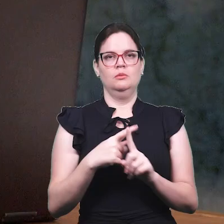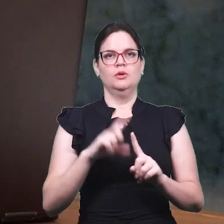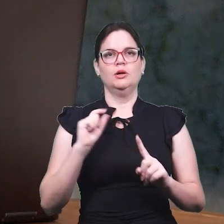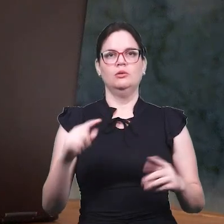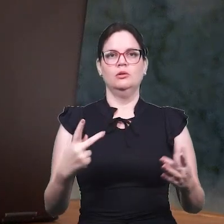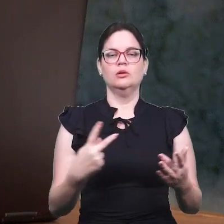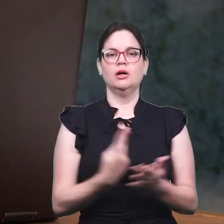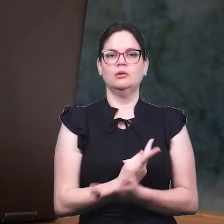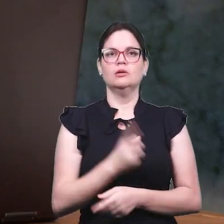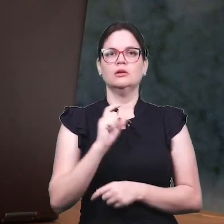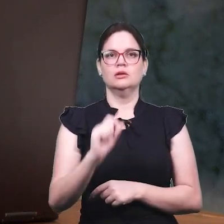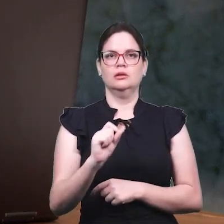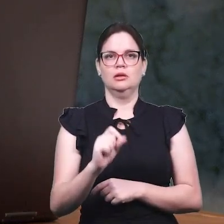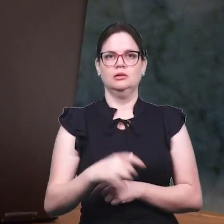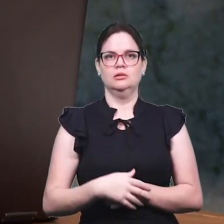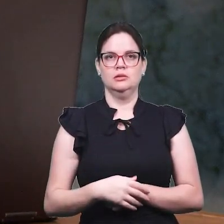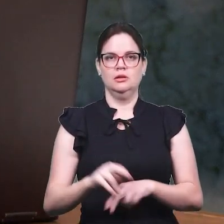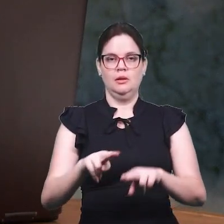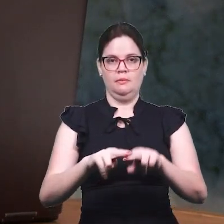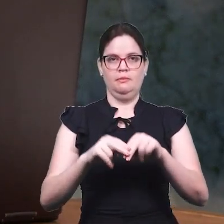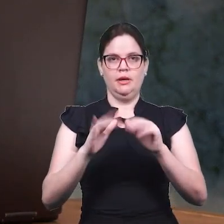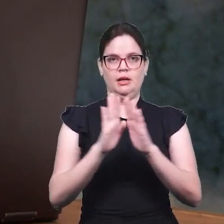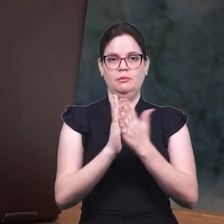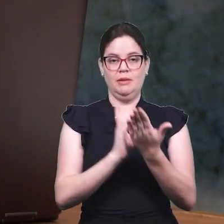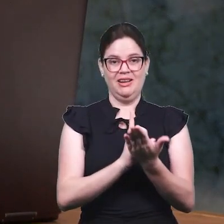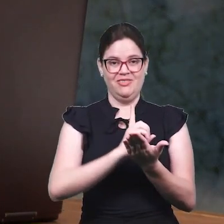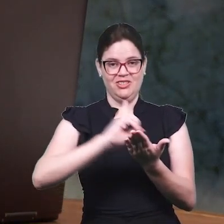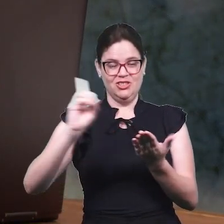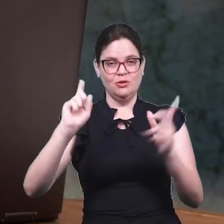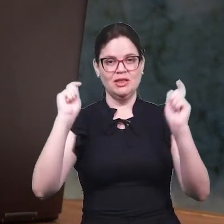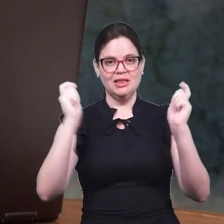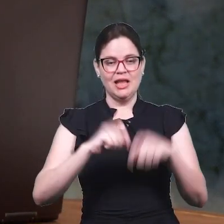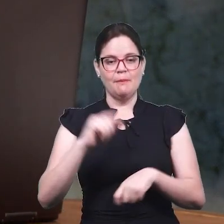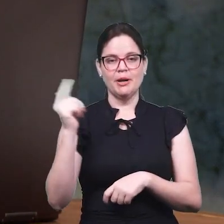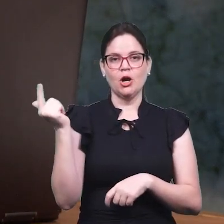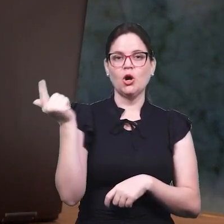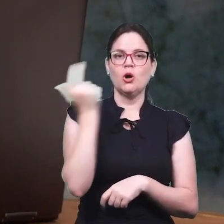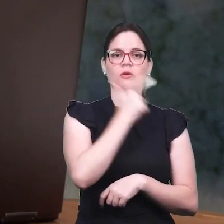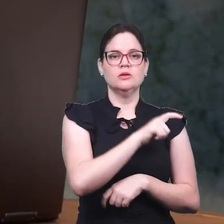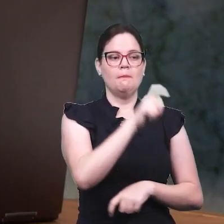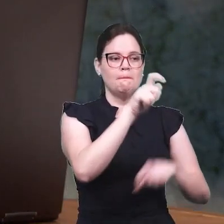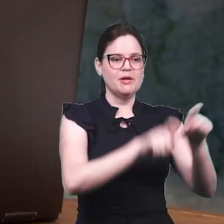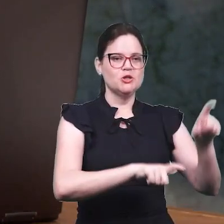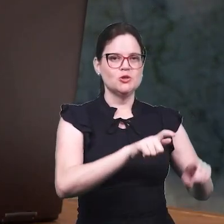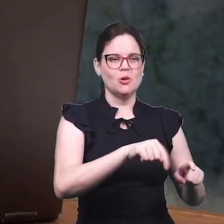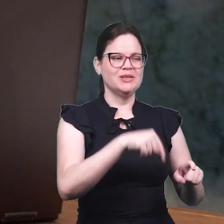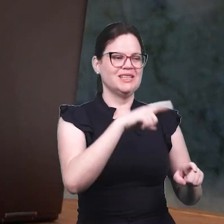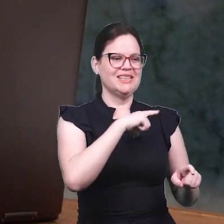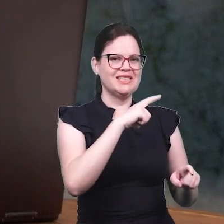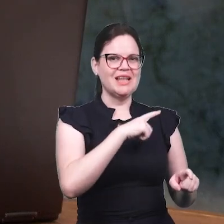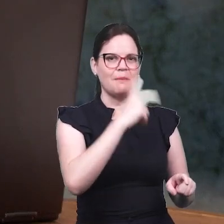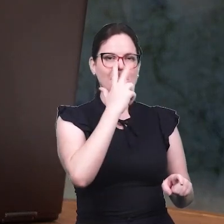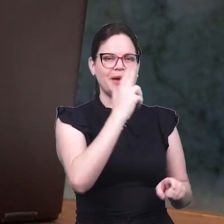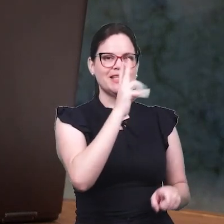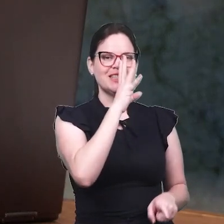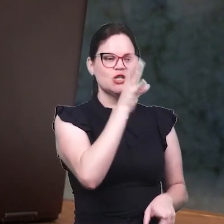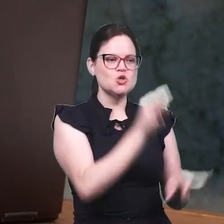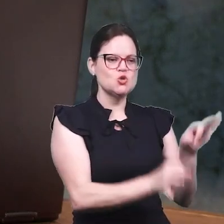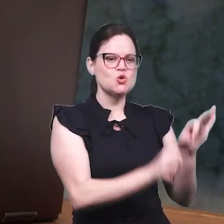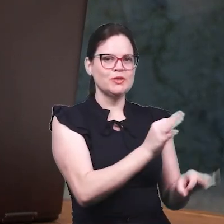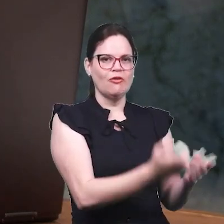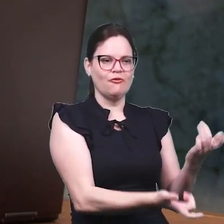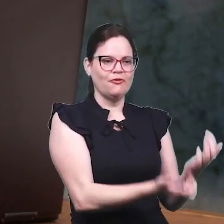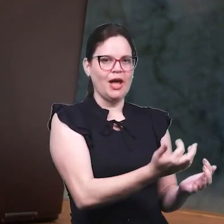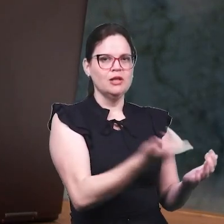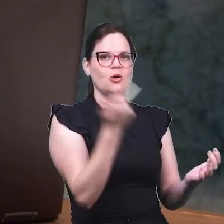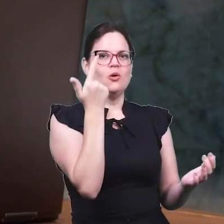nós podemos tirar, através da palavra de Deus, que é o poder de Deus revelado, uma pessoa destinada